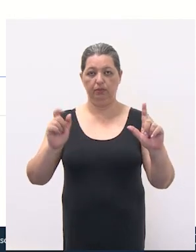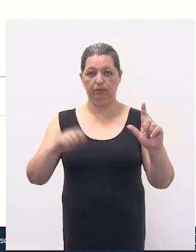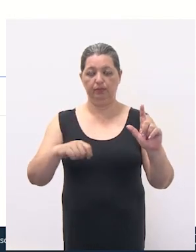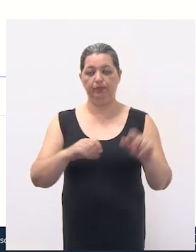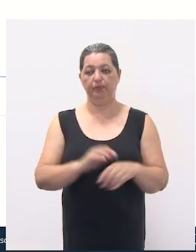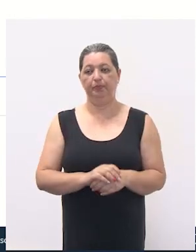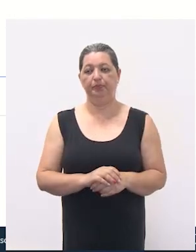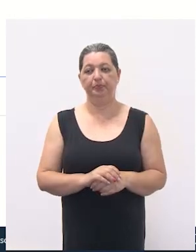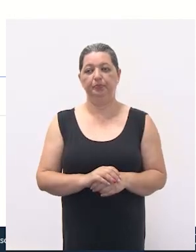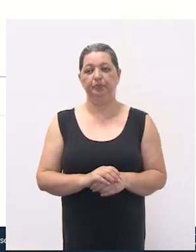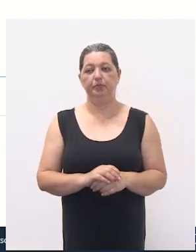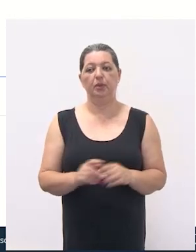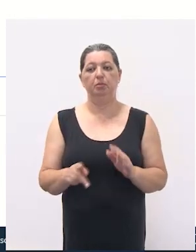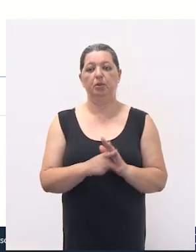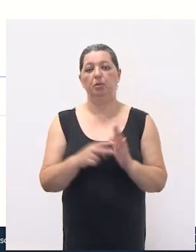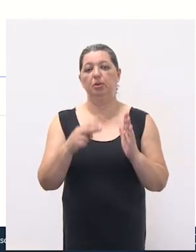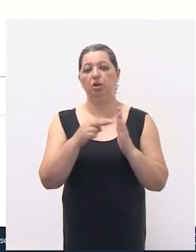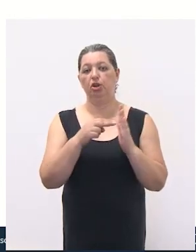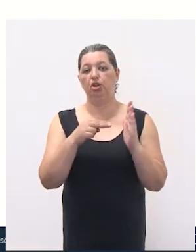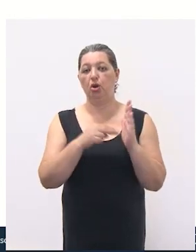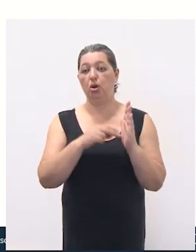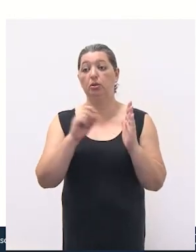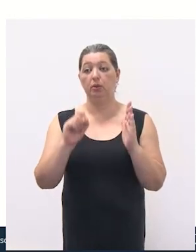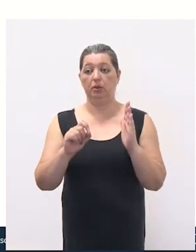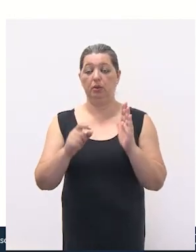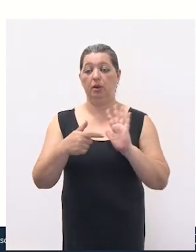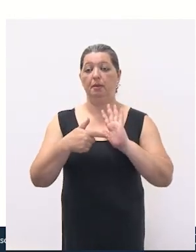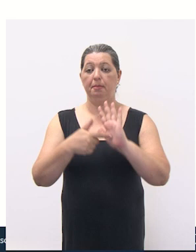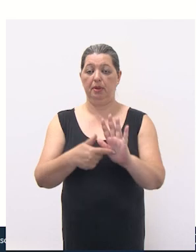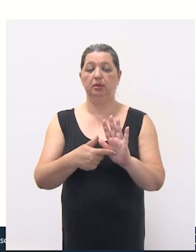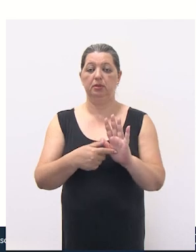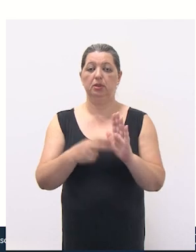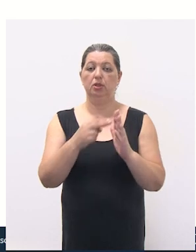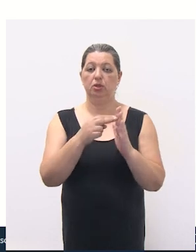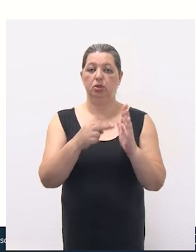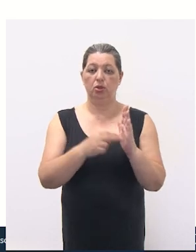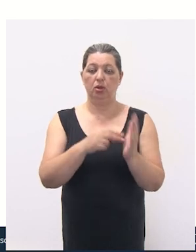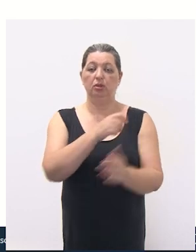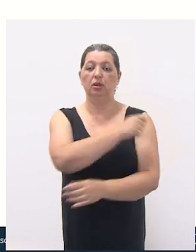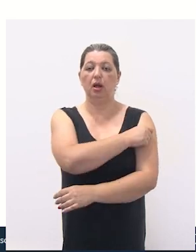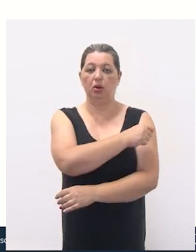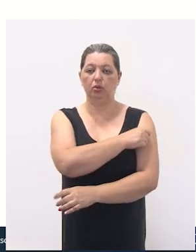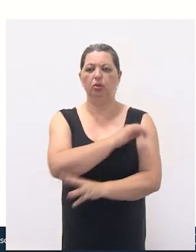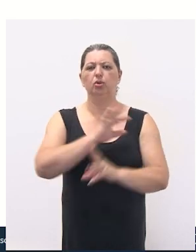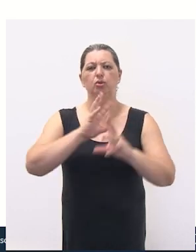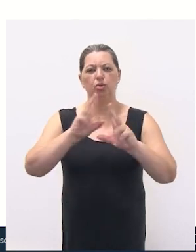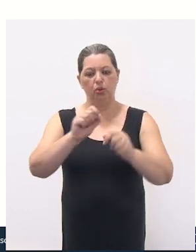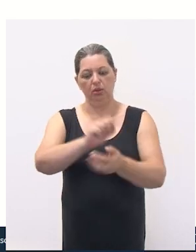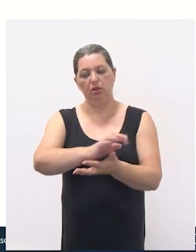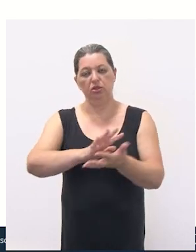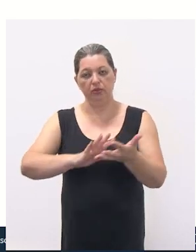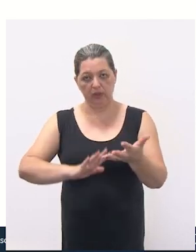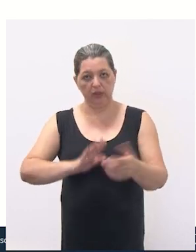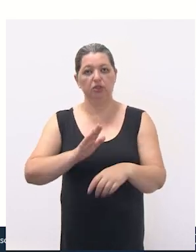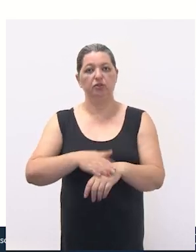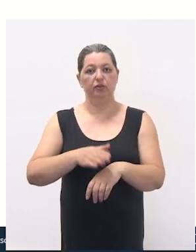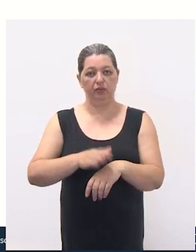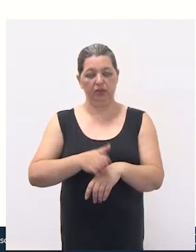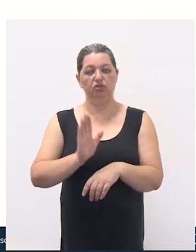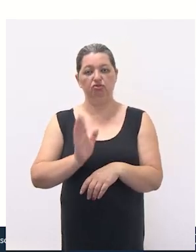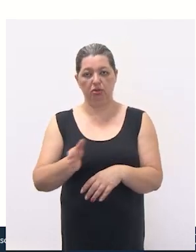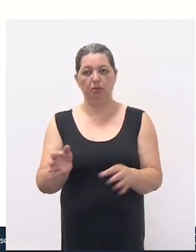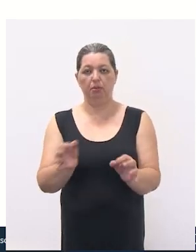Ali no Notas, na verdade, ali vão aparecer as notas dos nossos alunos, né? Então, todas aquelas atividades que foram feitas, aí